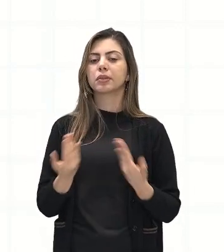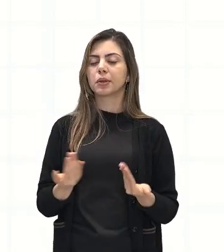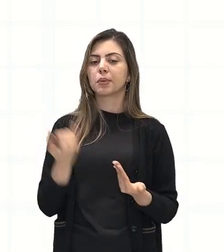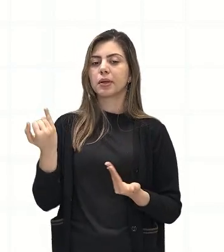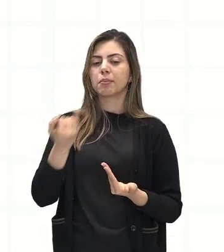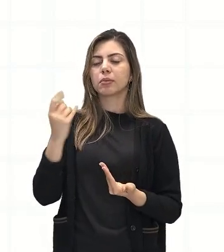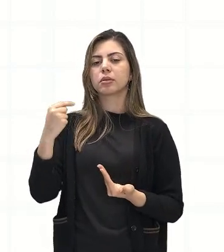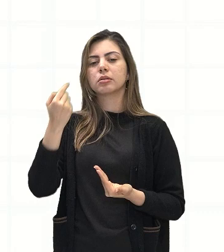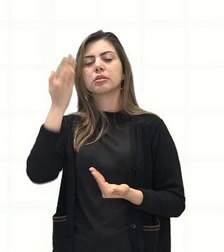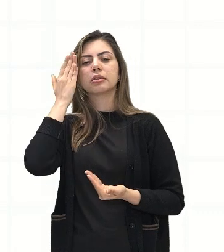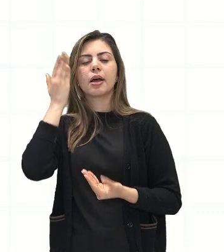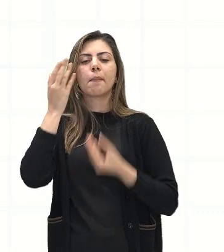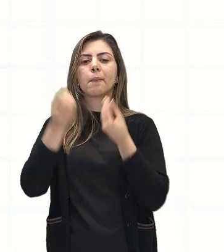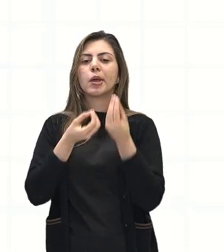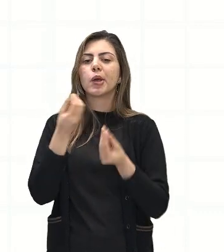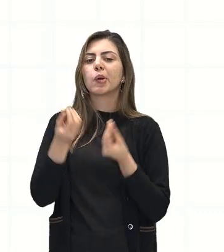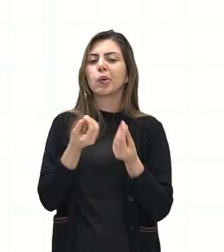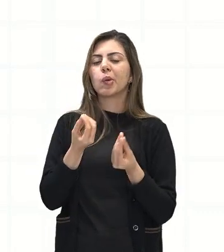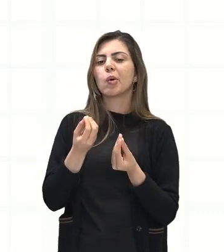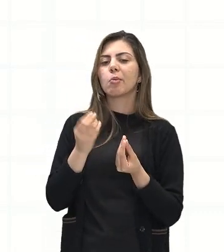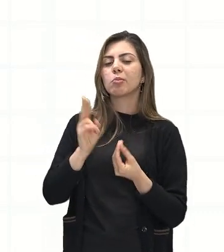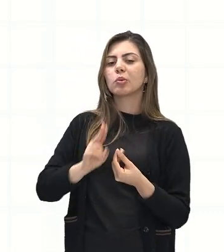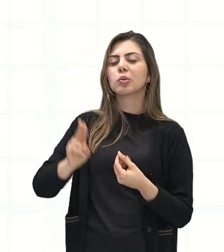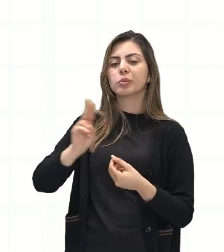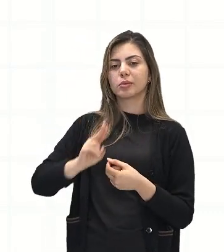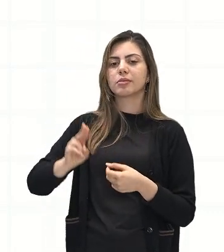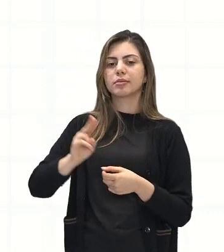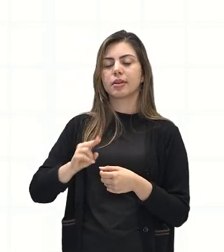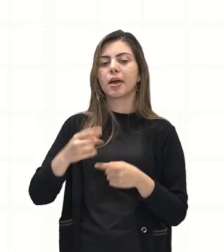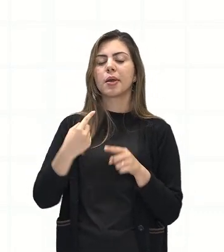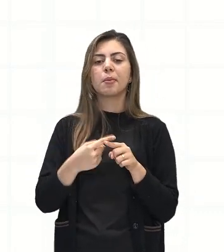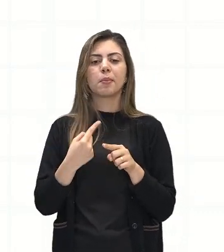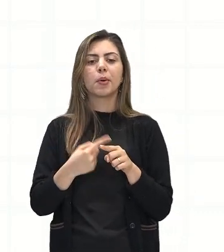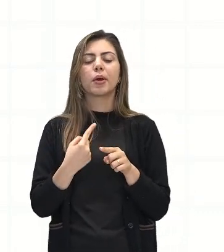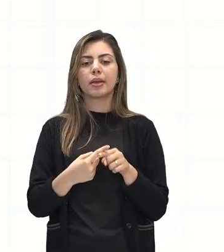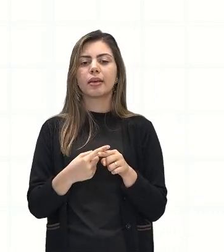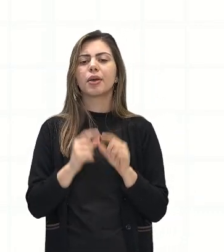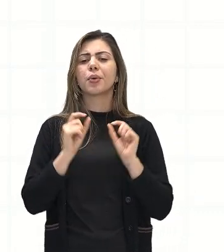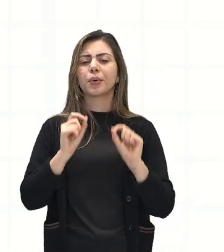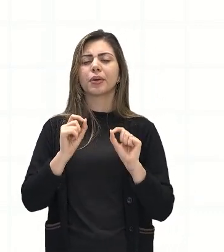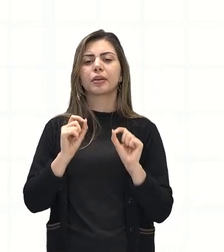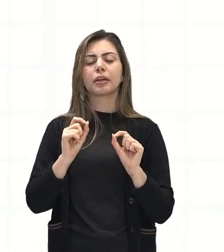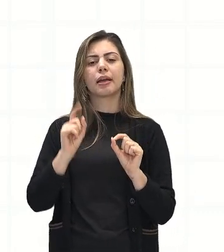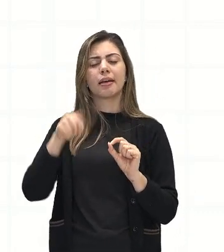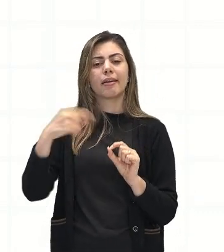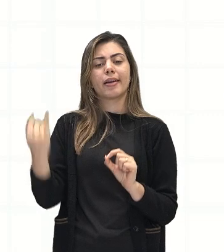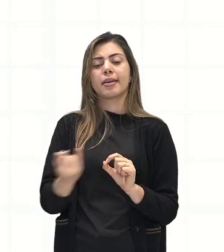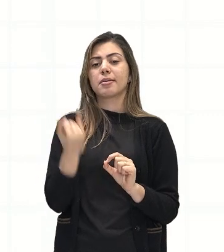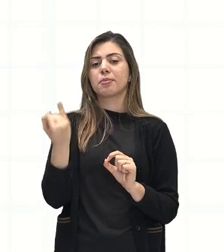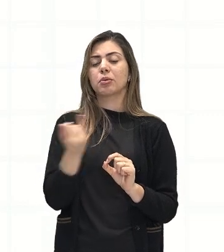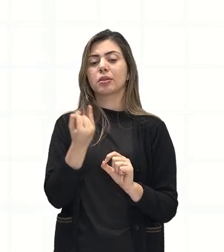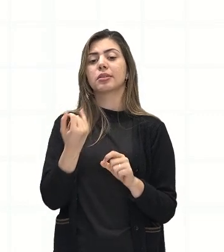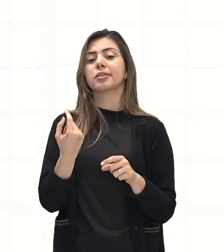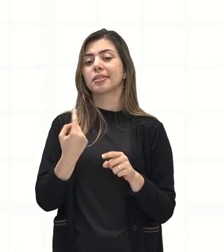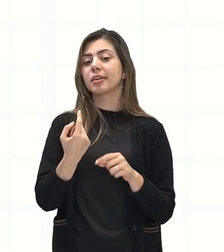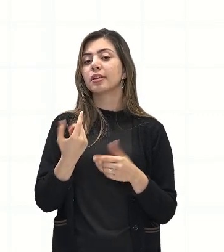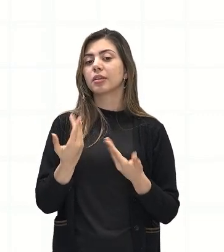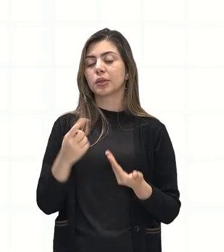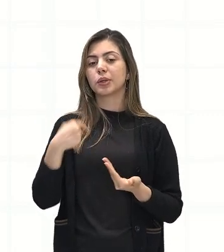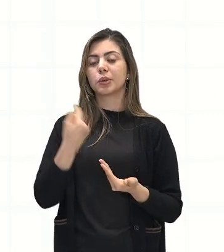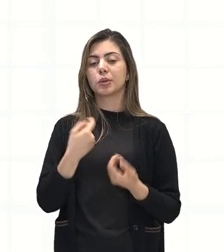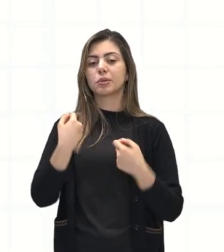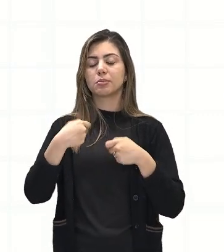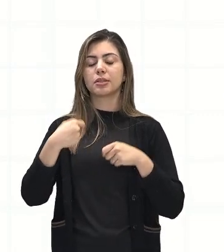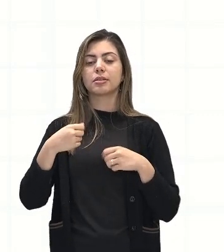gente entenda como é que ela funciona e o porquê, né, dela ser o fator principal aí para a manutenção da